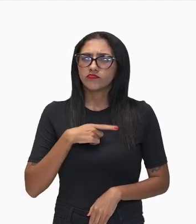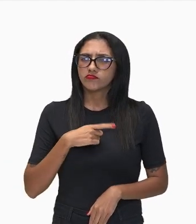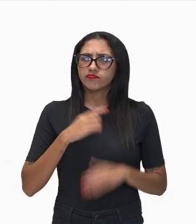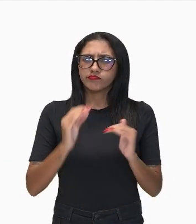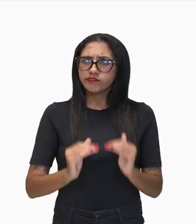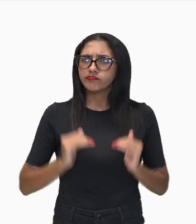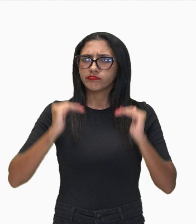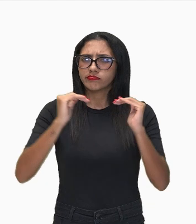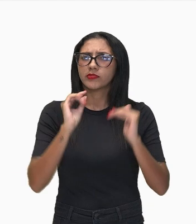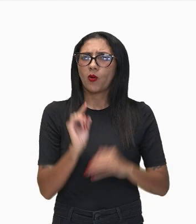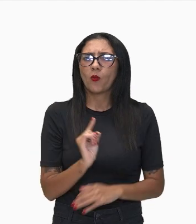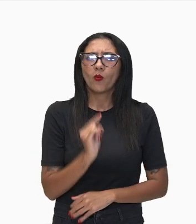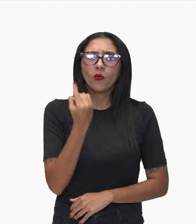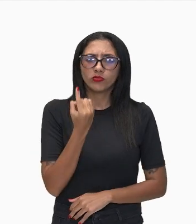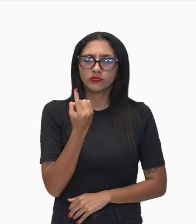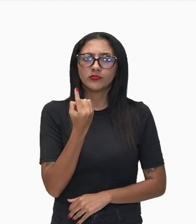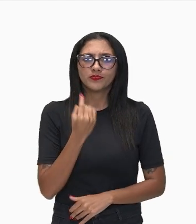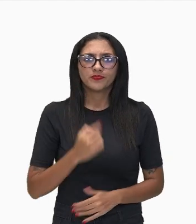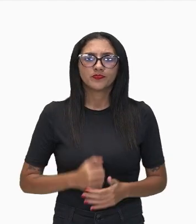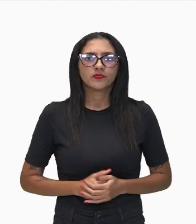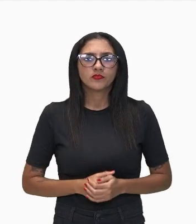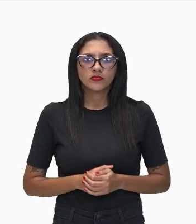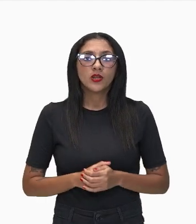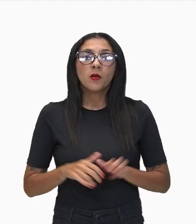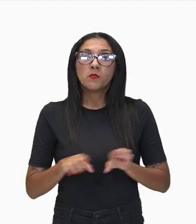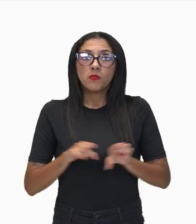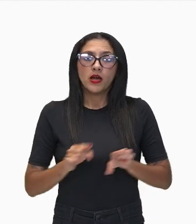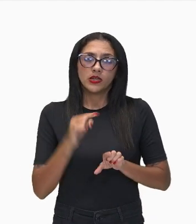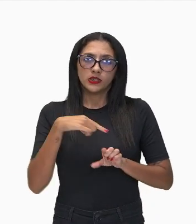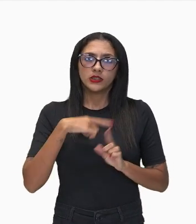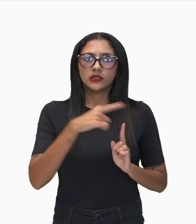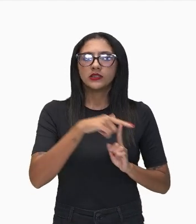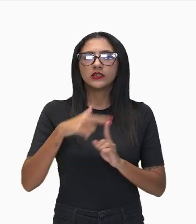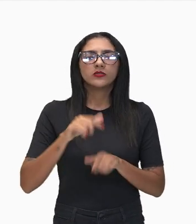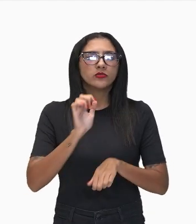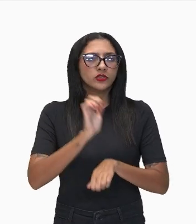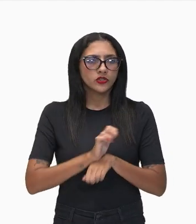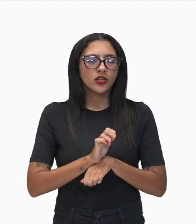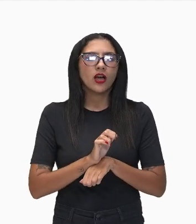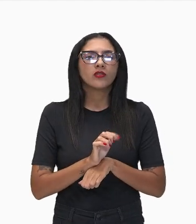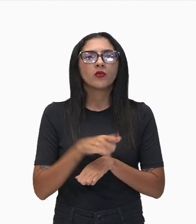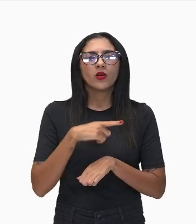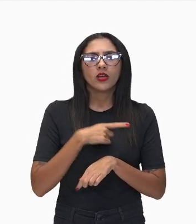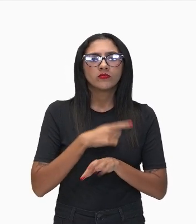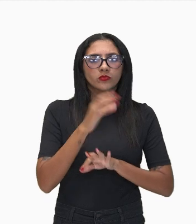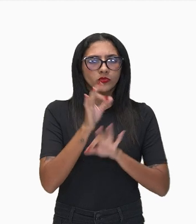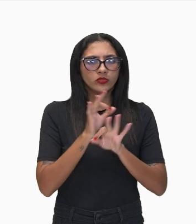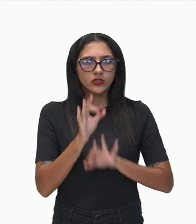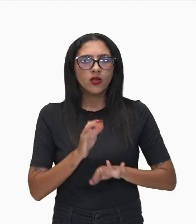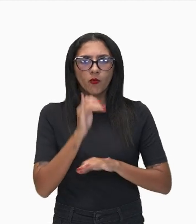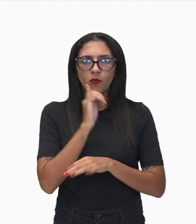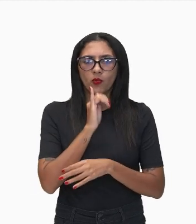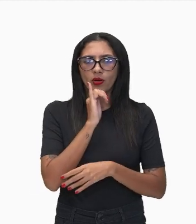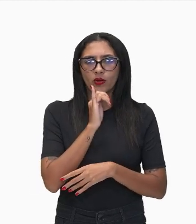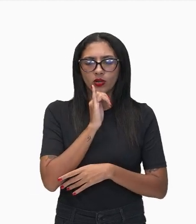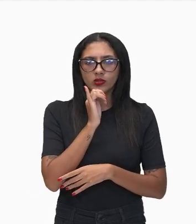soberano, porém, no Estado unitário, as unidades subnacionais,